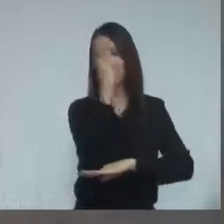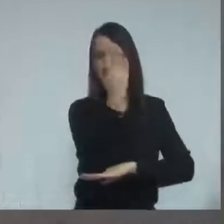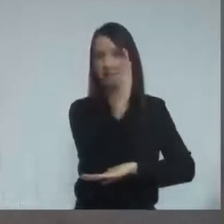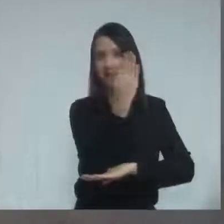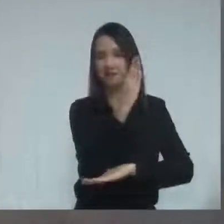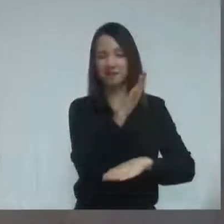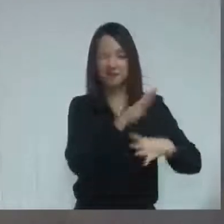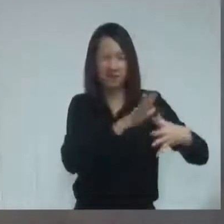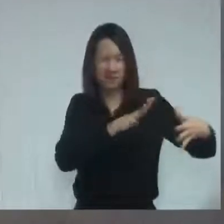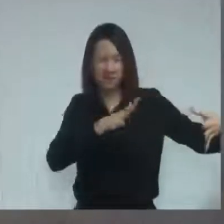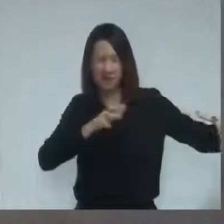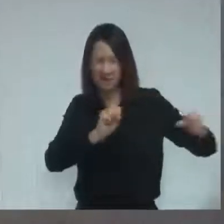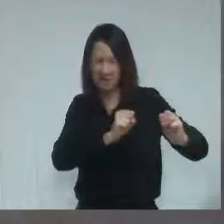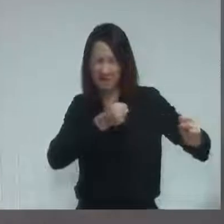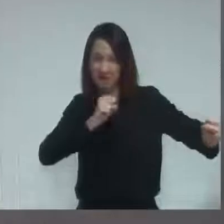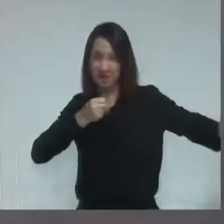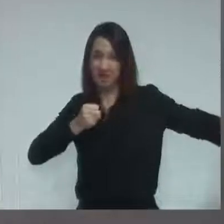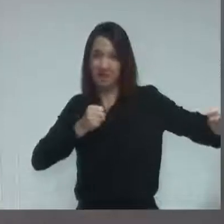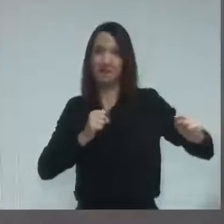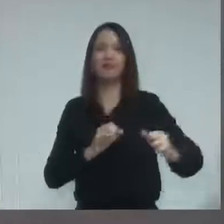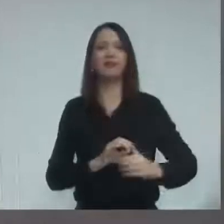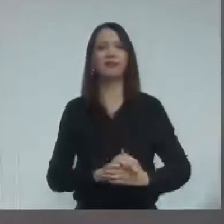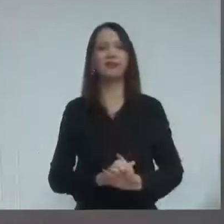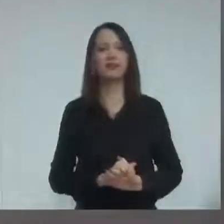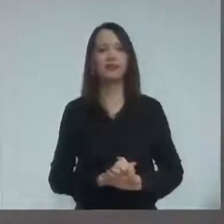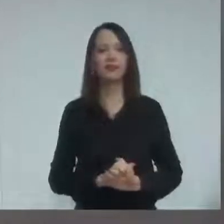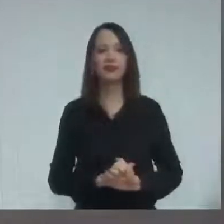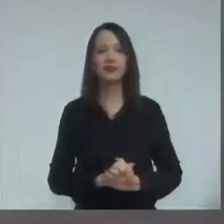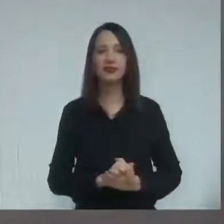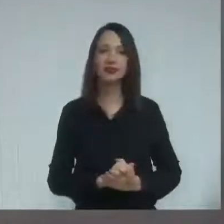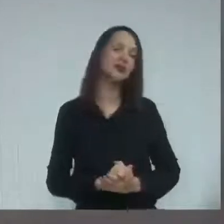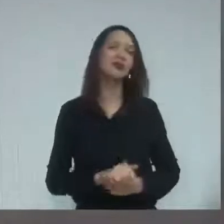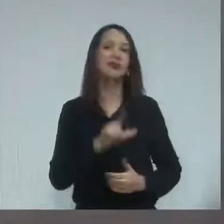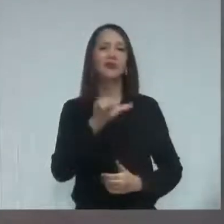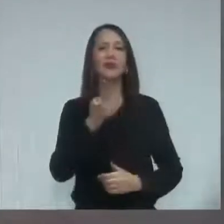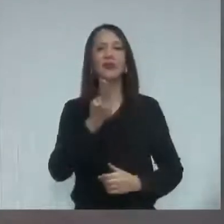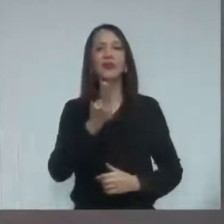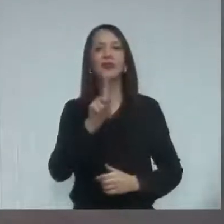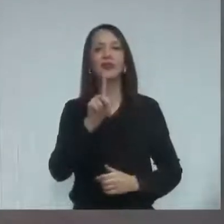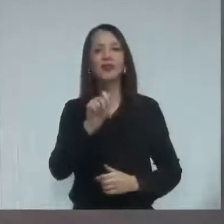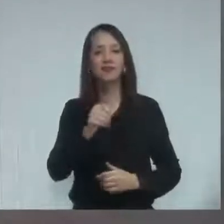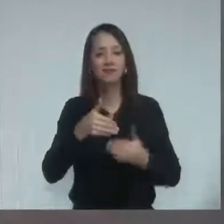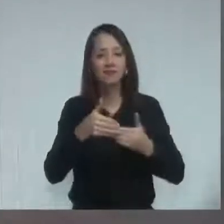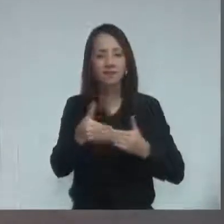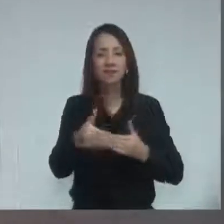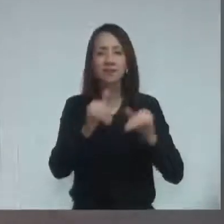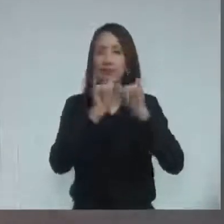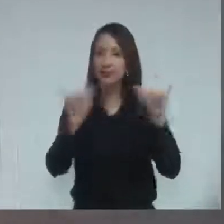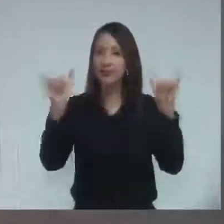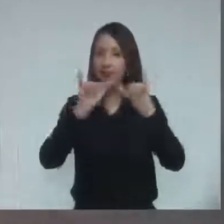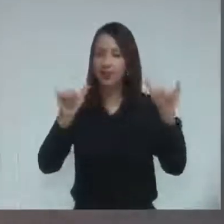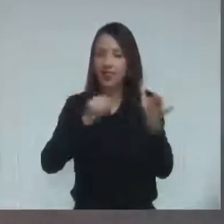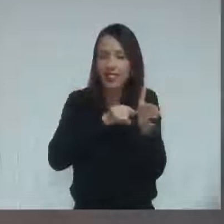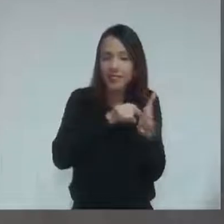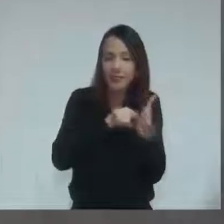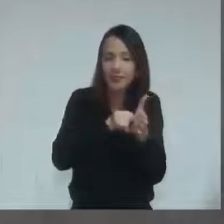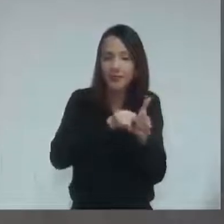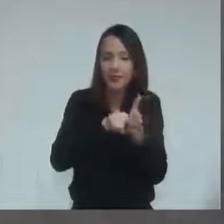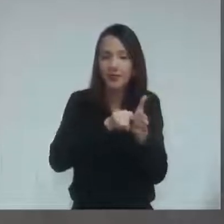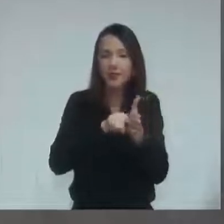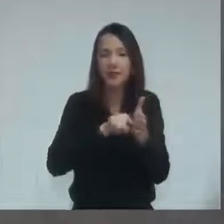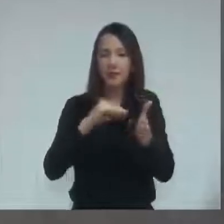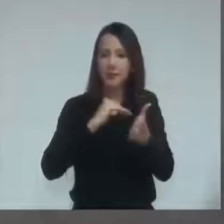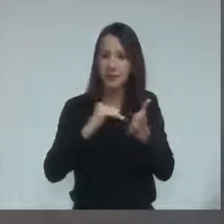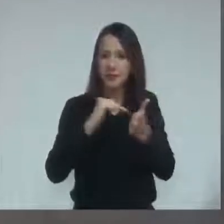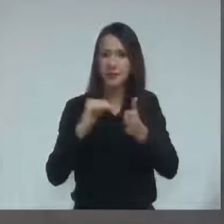áreas gigantescas. O LUPA, que vai ser anunciado nos próximos dias, que é um levantamento feito pela Secretaria Estadual de